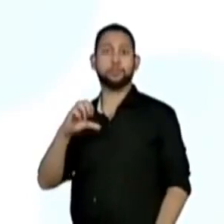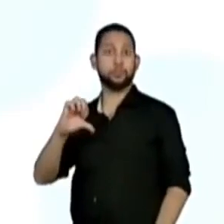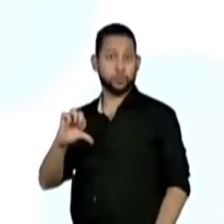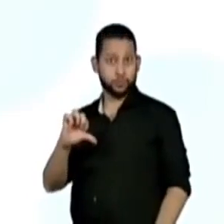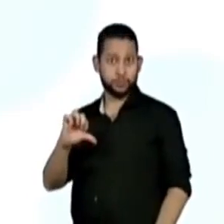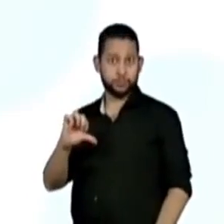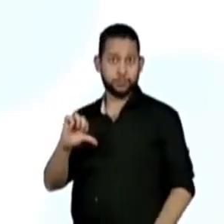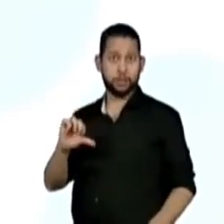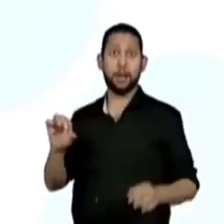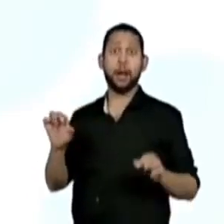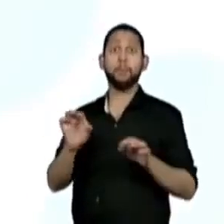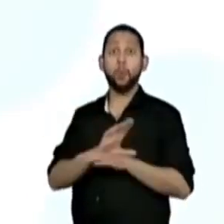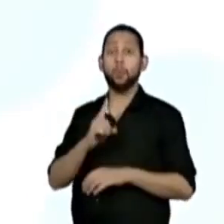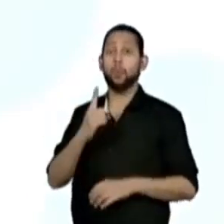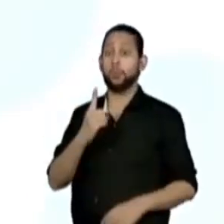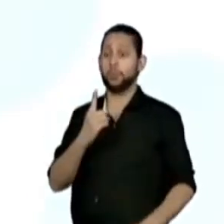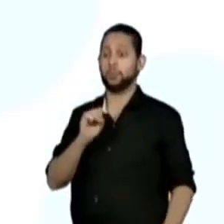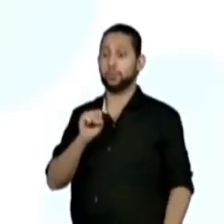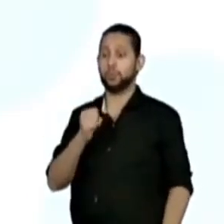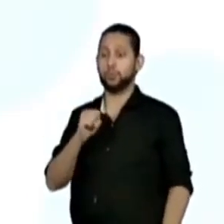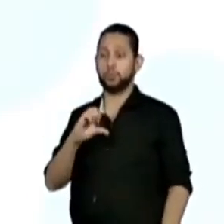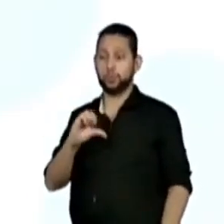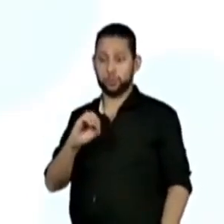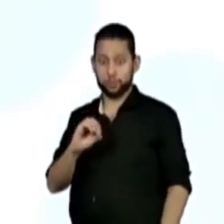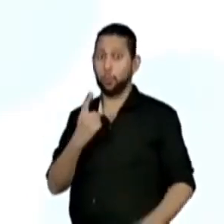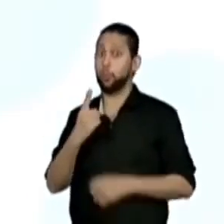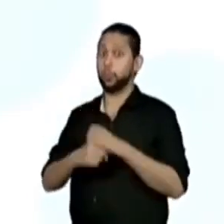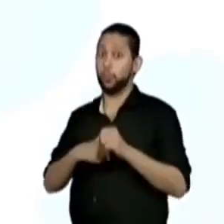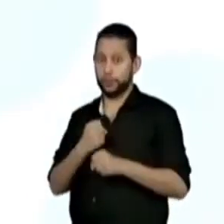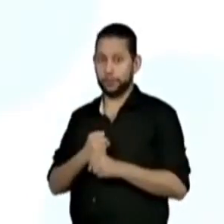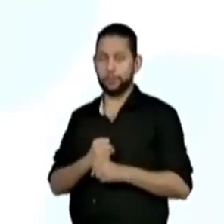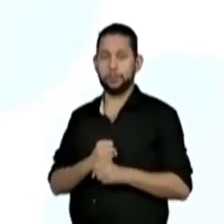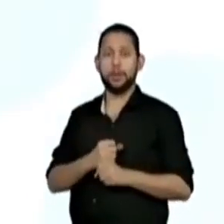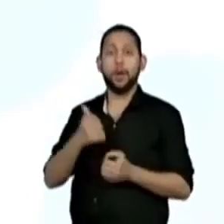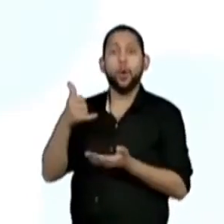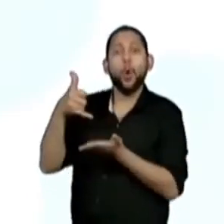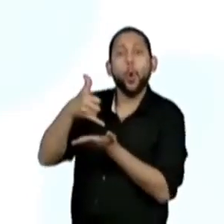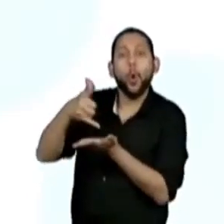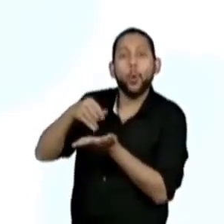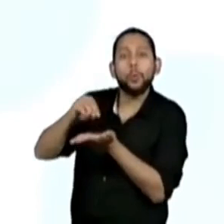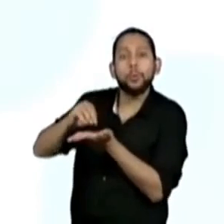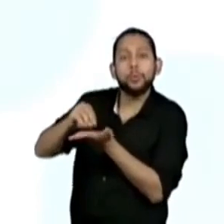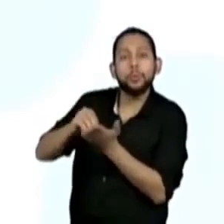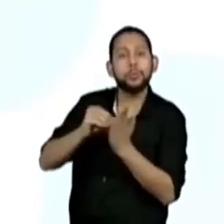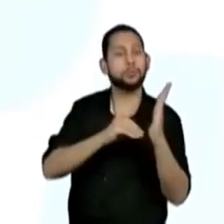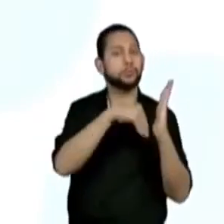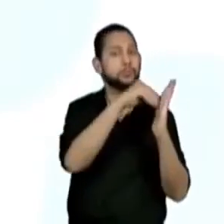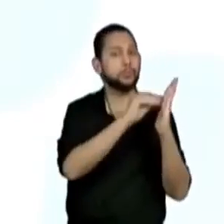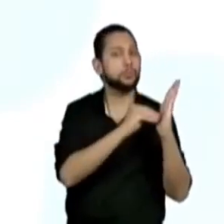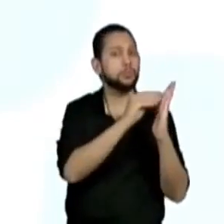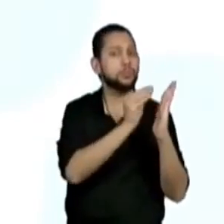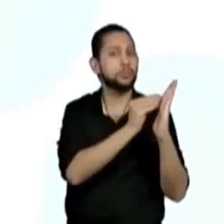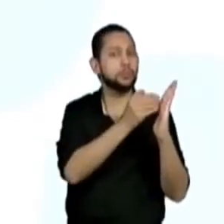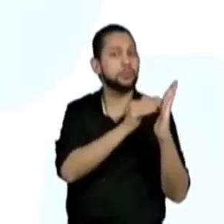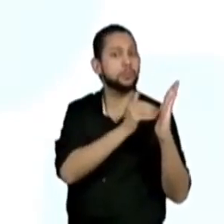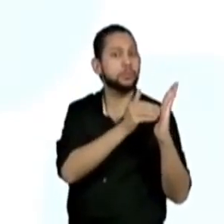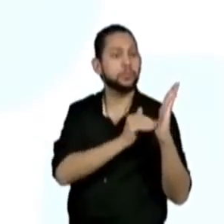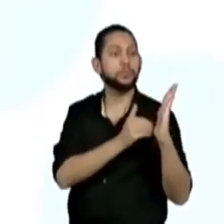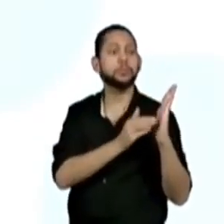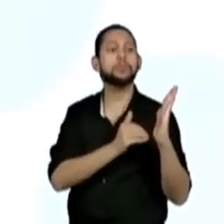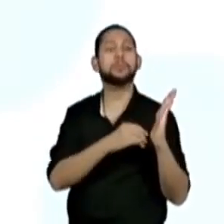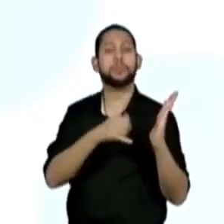foi o óleo sobre tela e as dimensões do quadro são de 52 cm